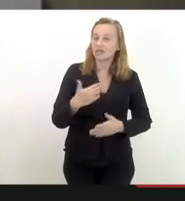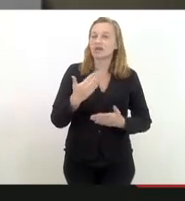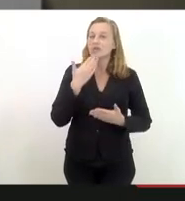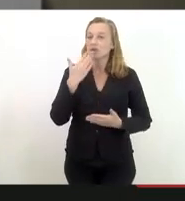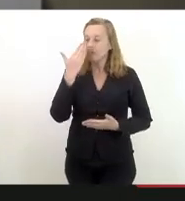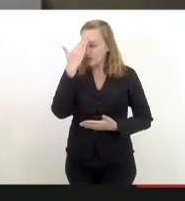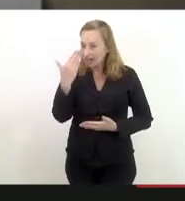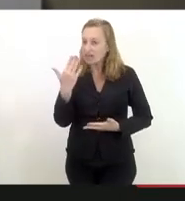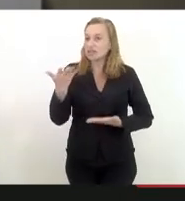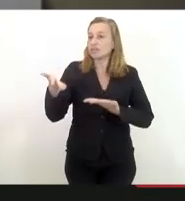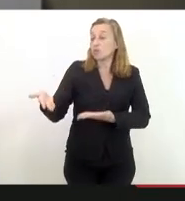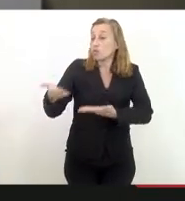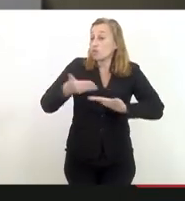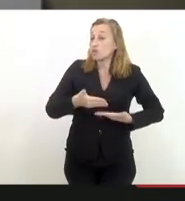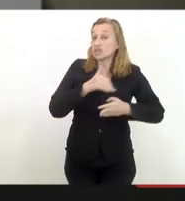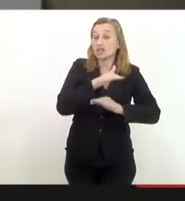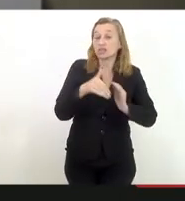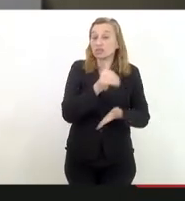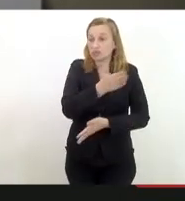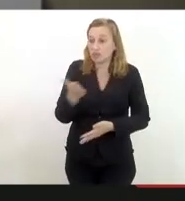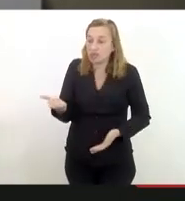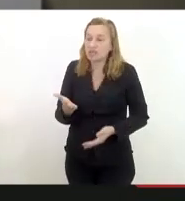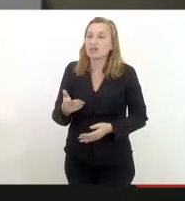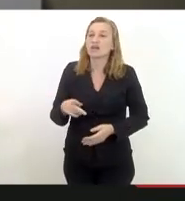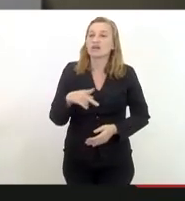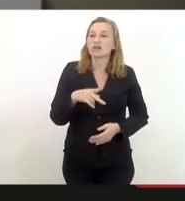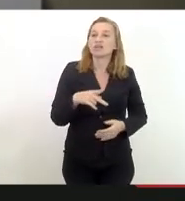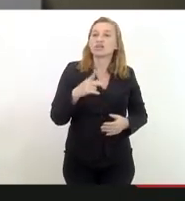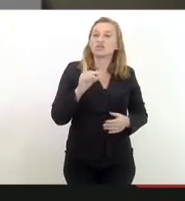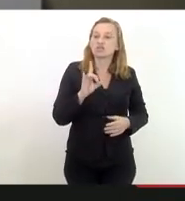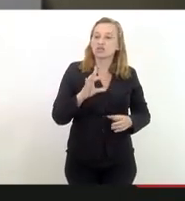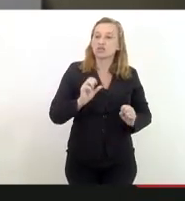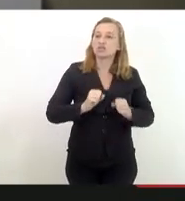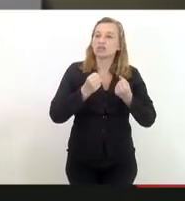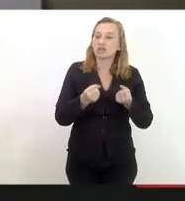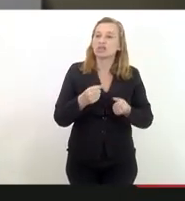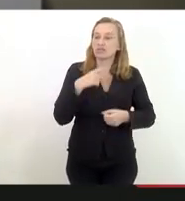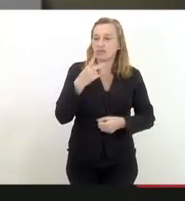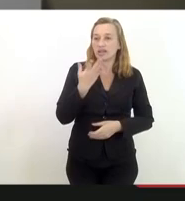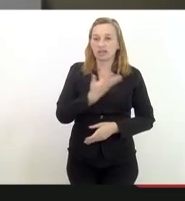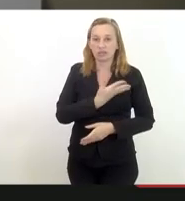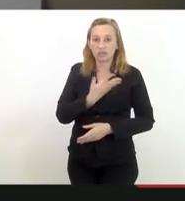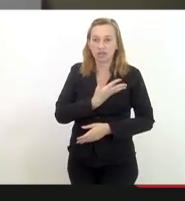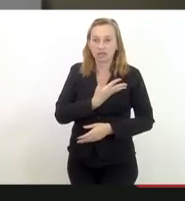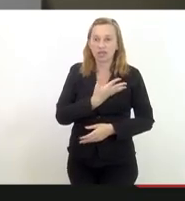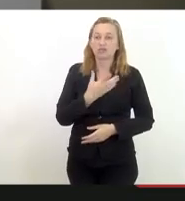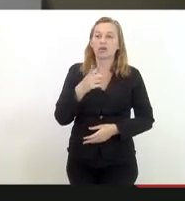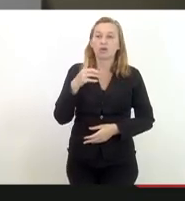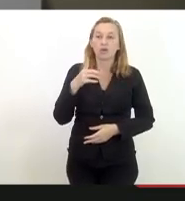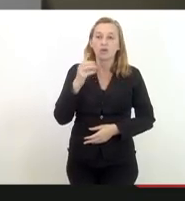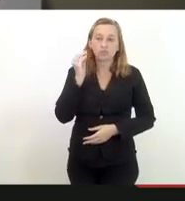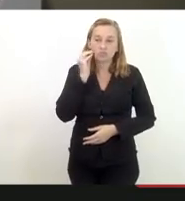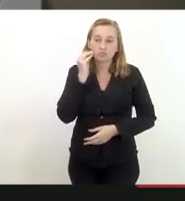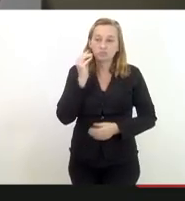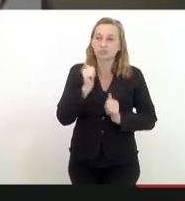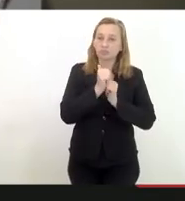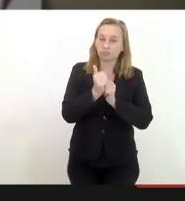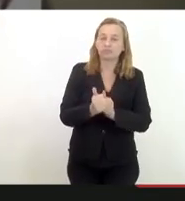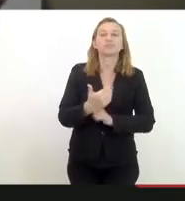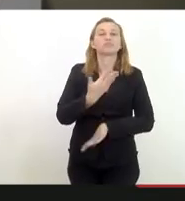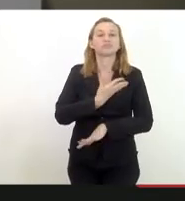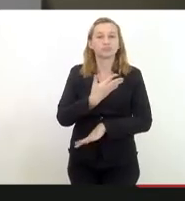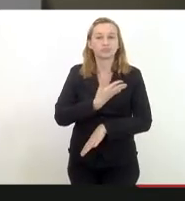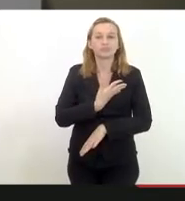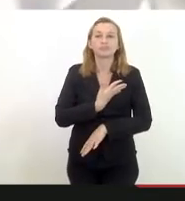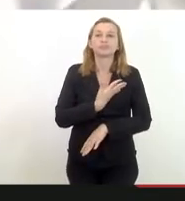a todos os presentes e só reforçar a fala da minha colega no sentido de que eu tenho a oportunidade de acompanhar muitos colegas, né,